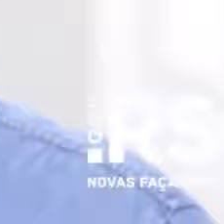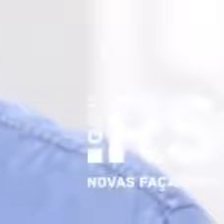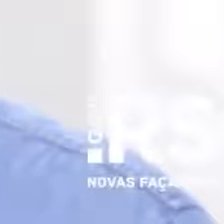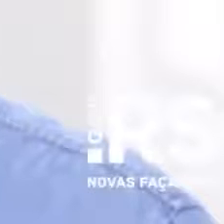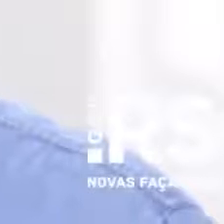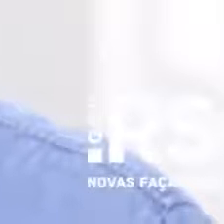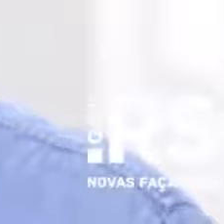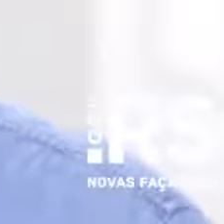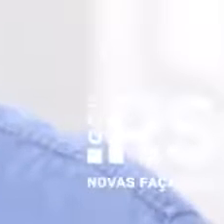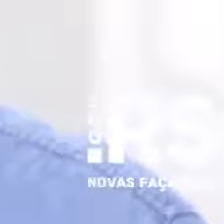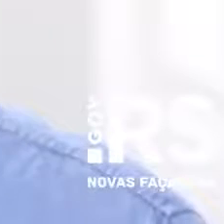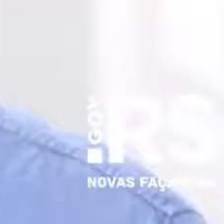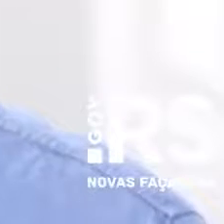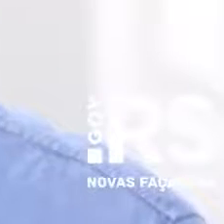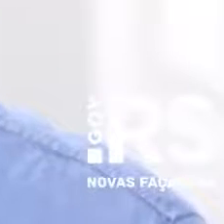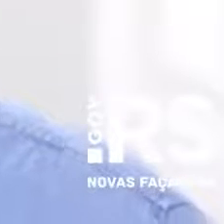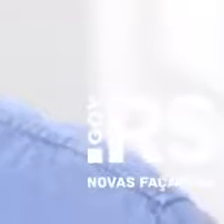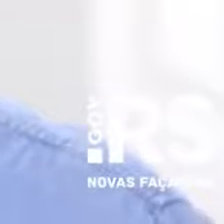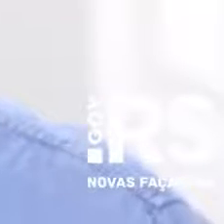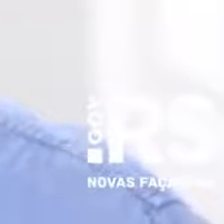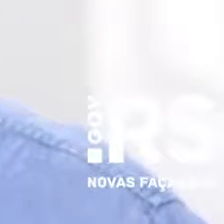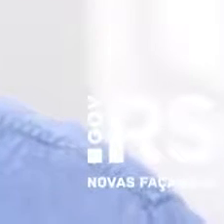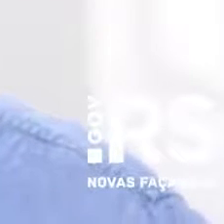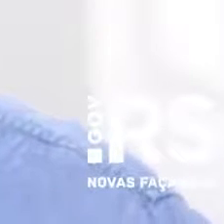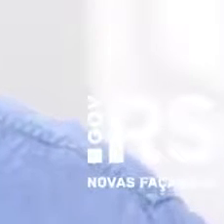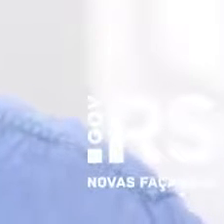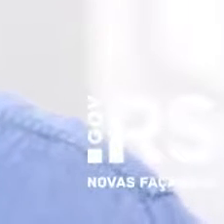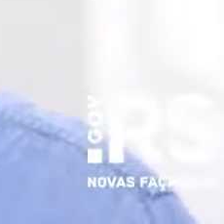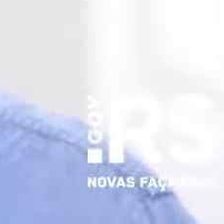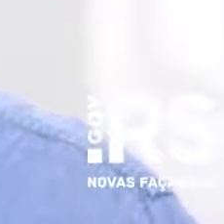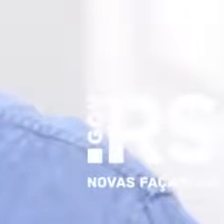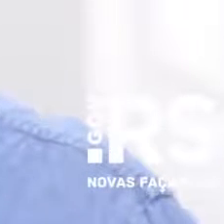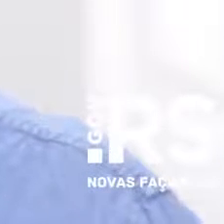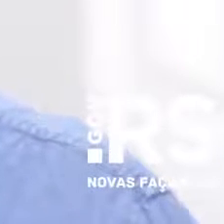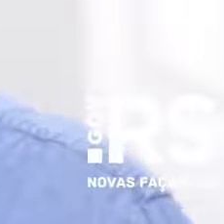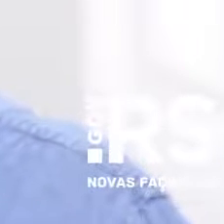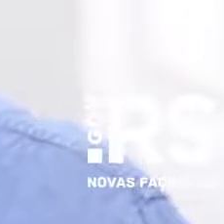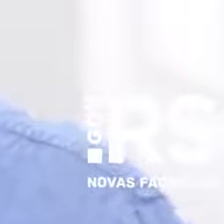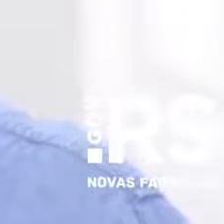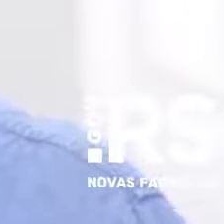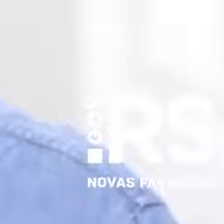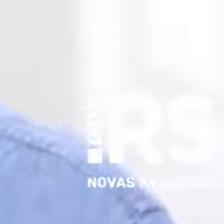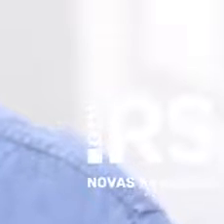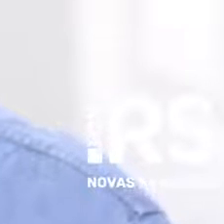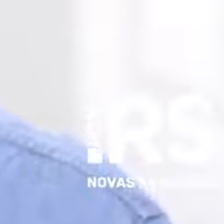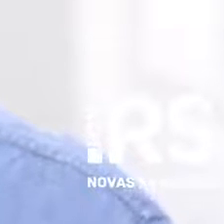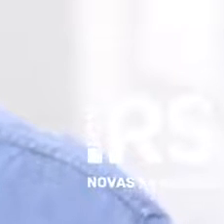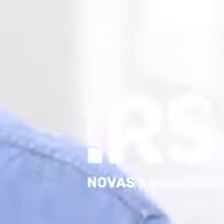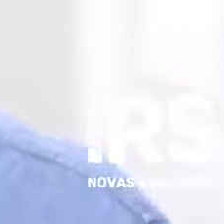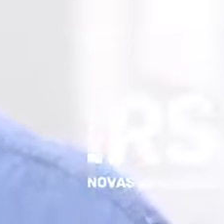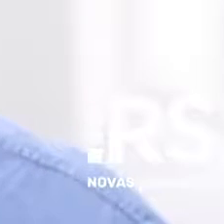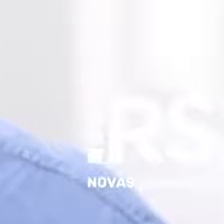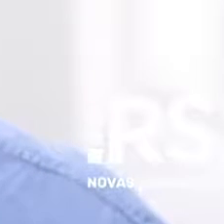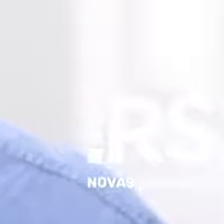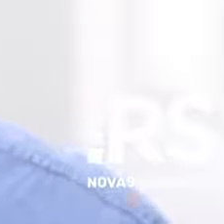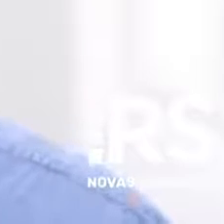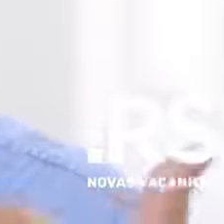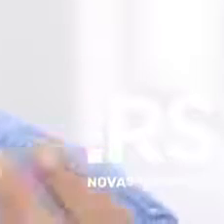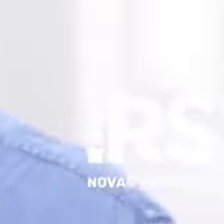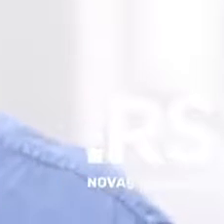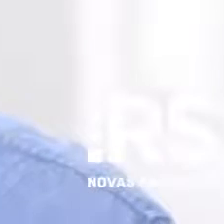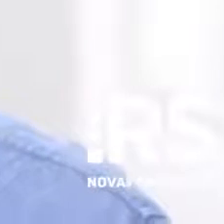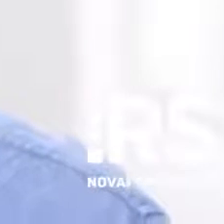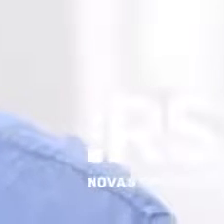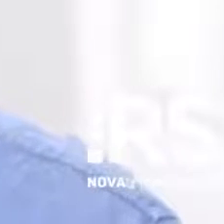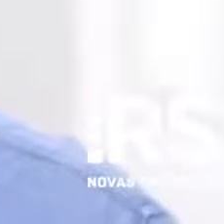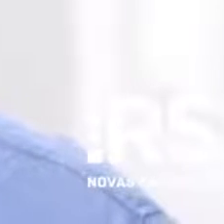A gente orienta que a pessoa que seja suspeita ou confirmada, ela fique num cômodo sozinha, não durma com outras pessoas